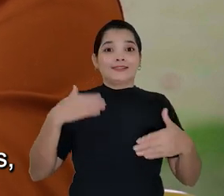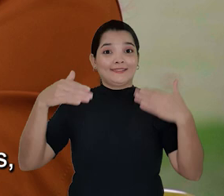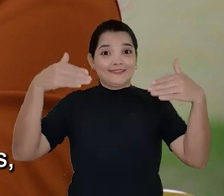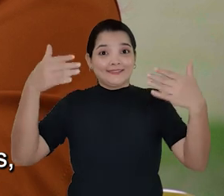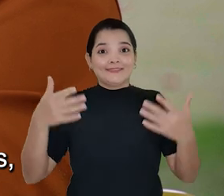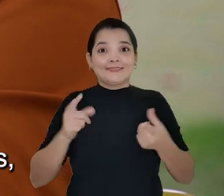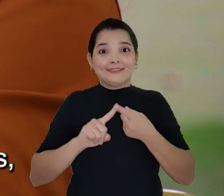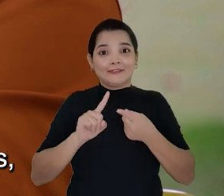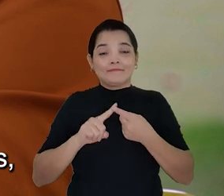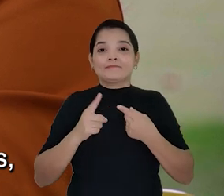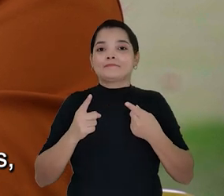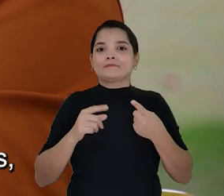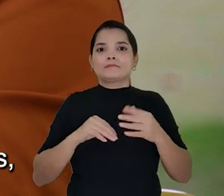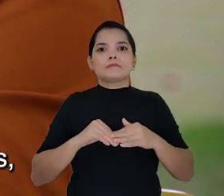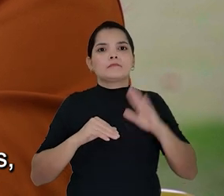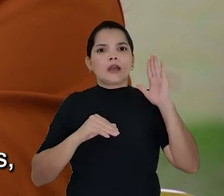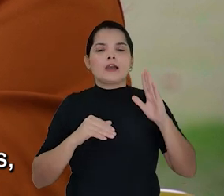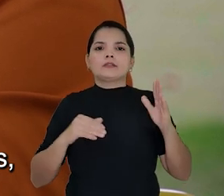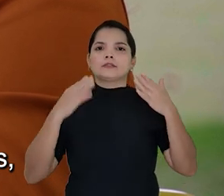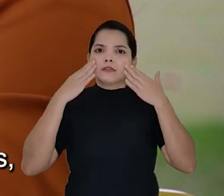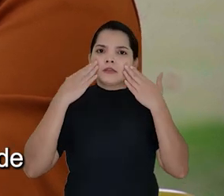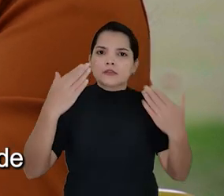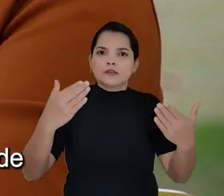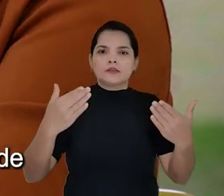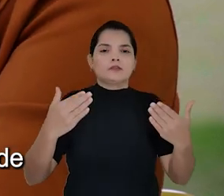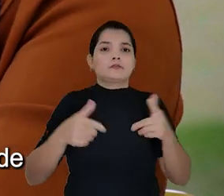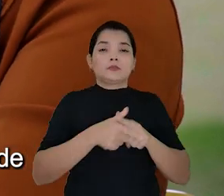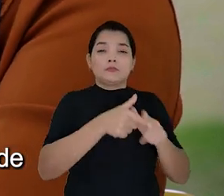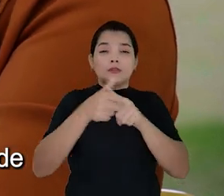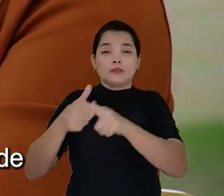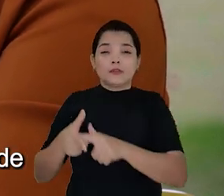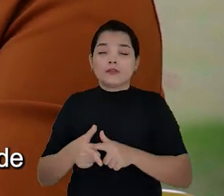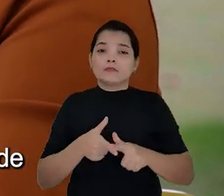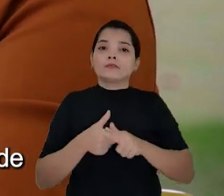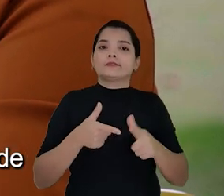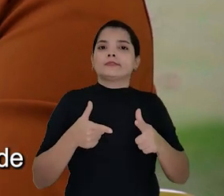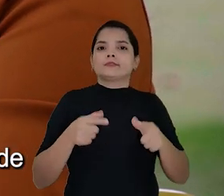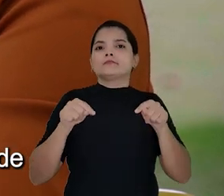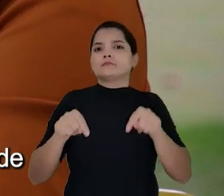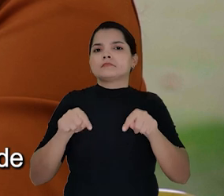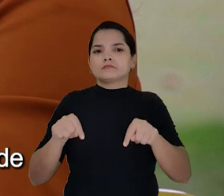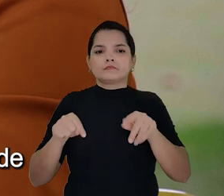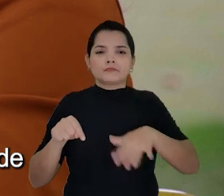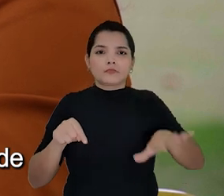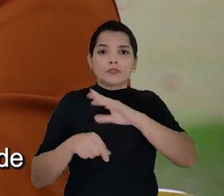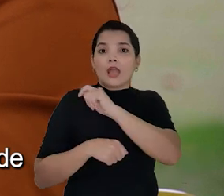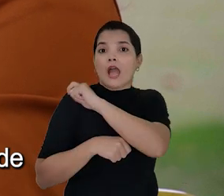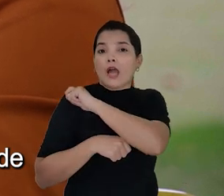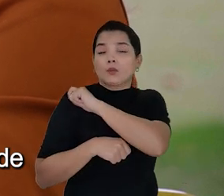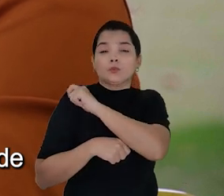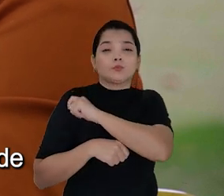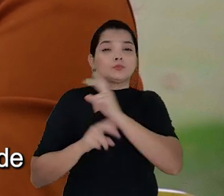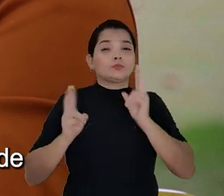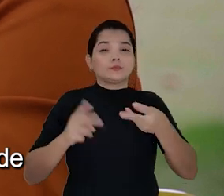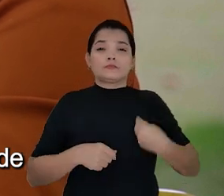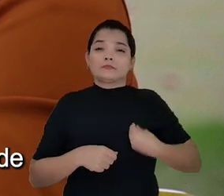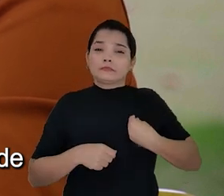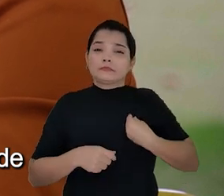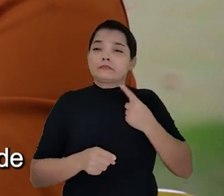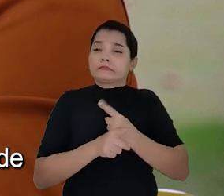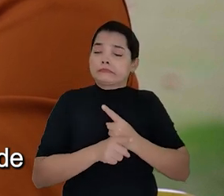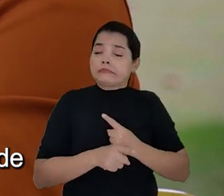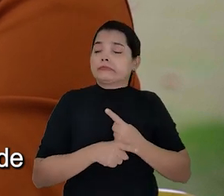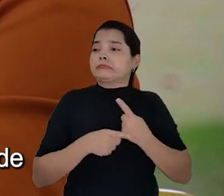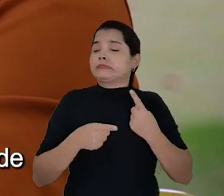traga novas abordagens inclusive resolutivas diante de problemáticas que aqueles alunos e alunas TM no próprio